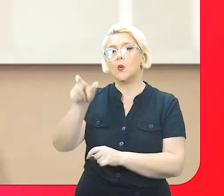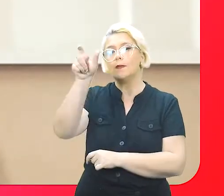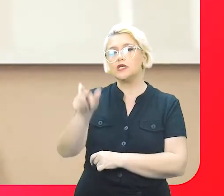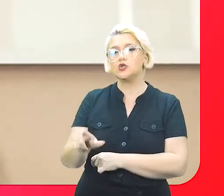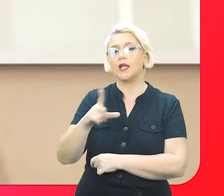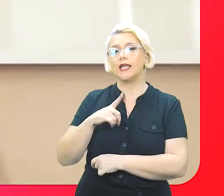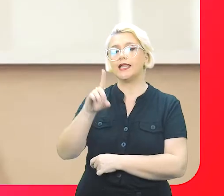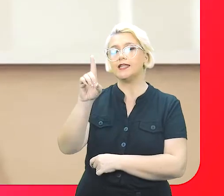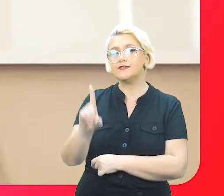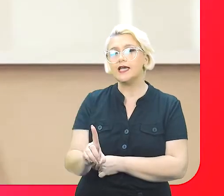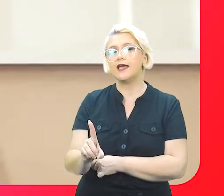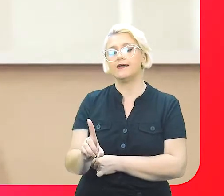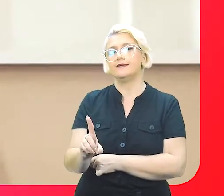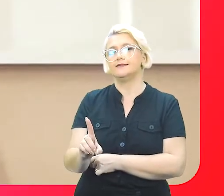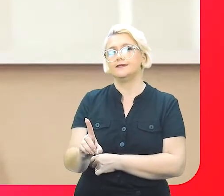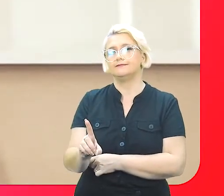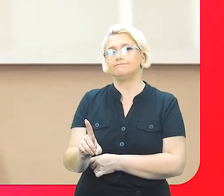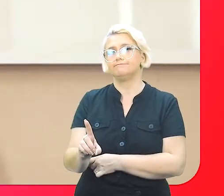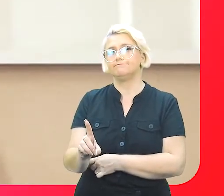com deficiência